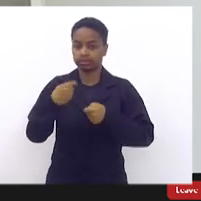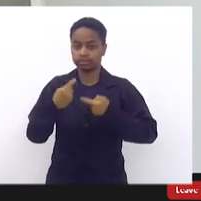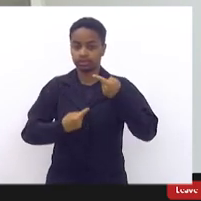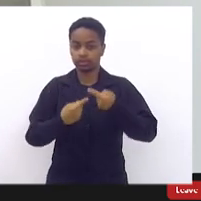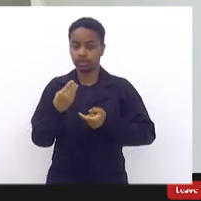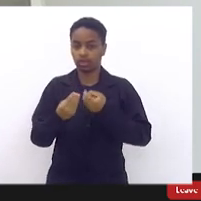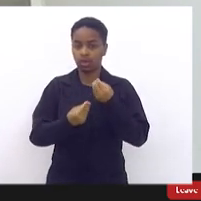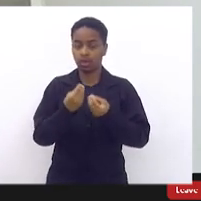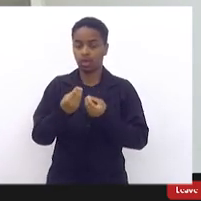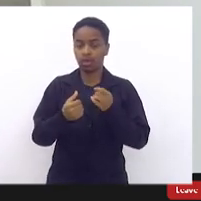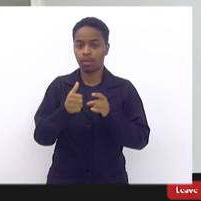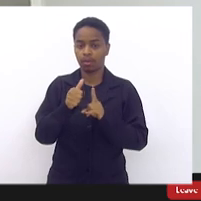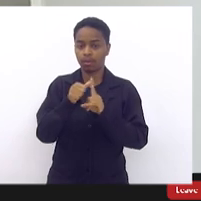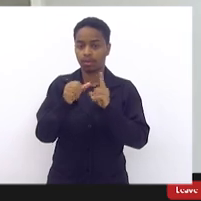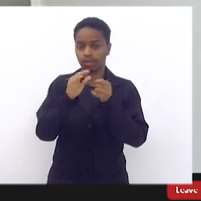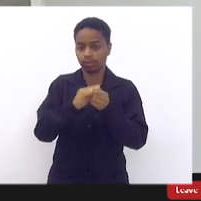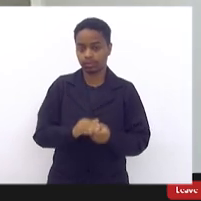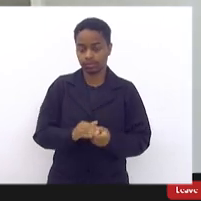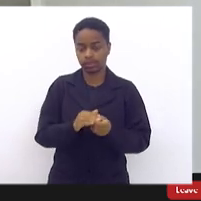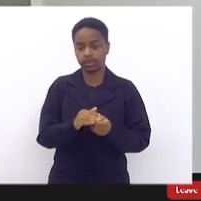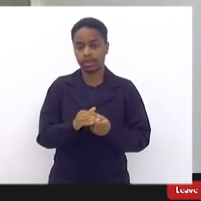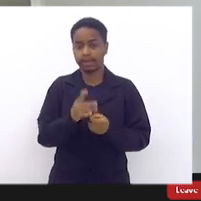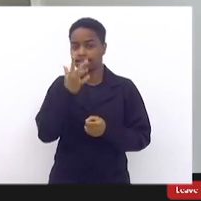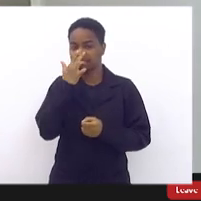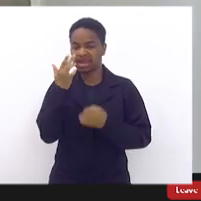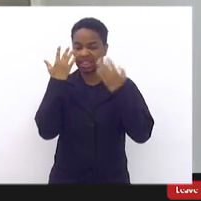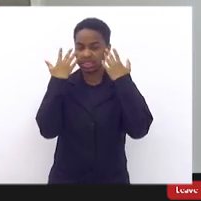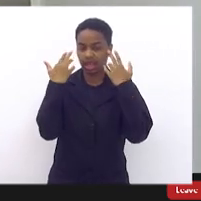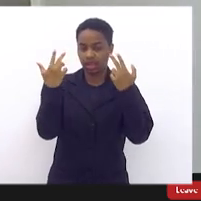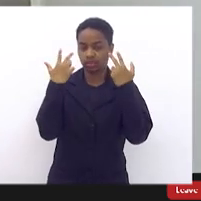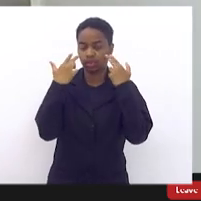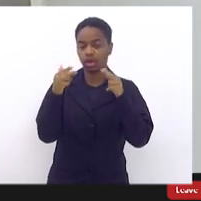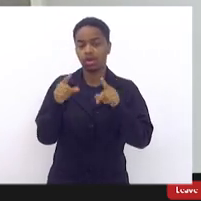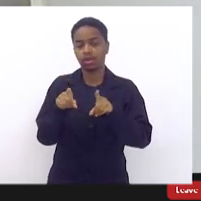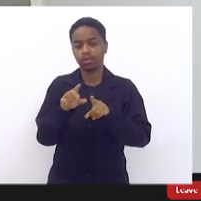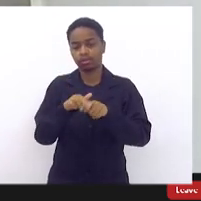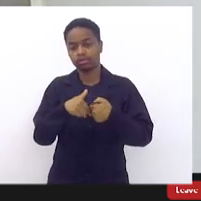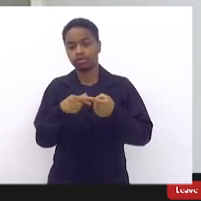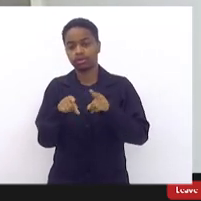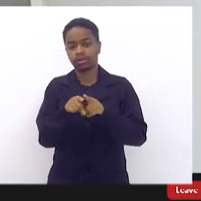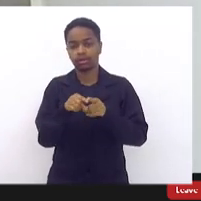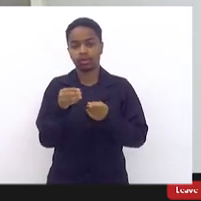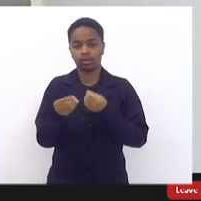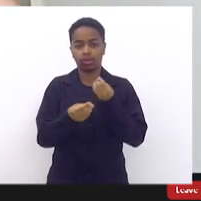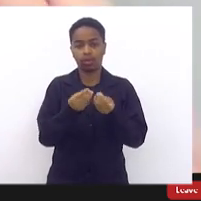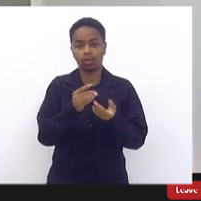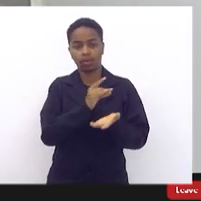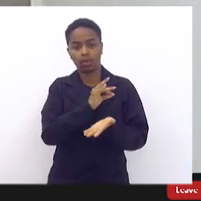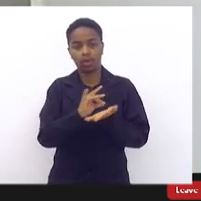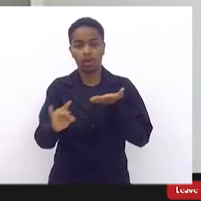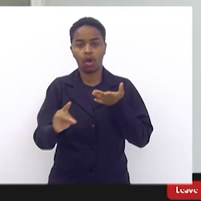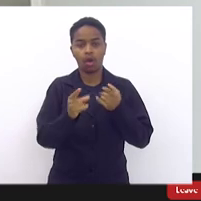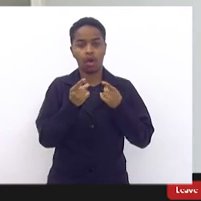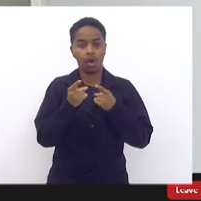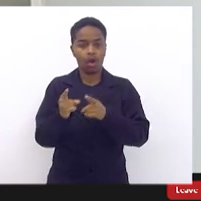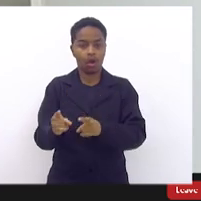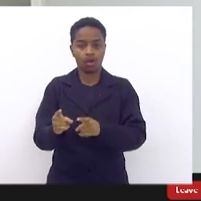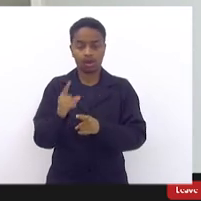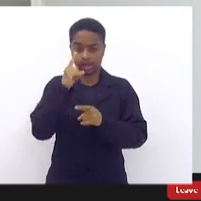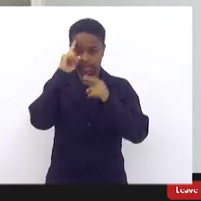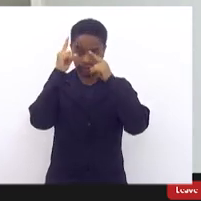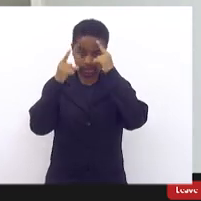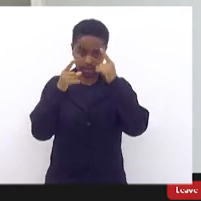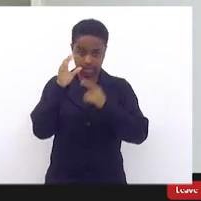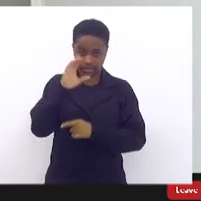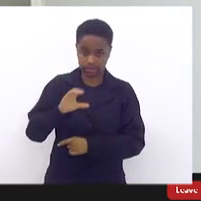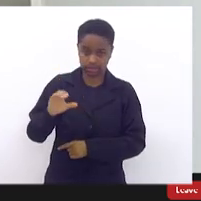ponto, que, inclusive por essa forma de ódio estar ligada a ideias não